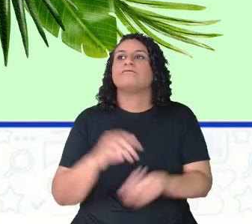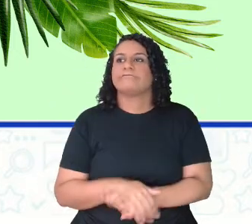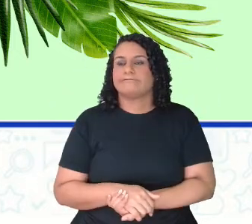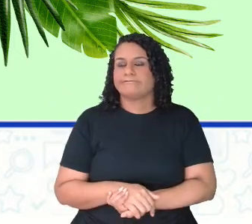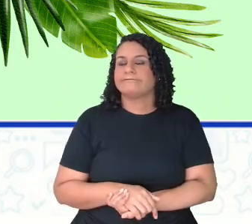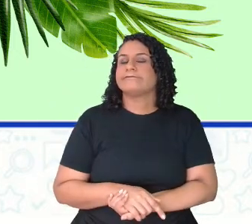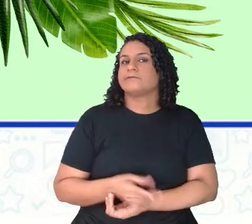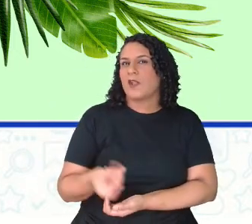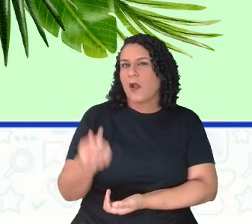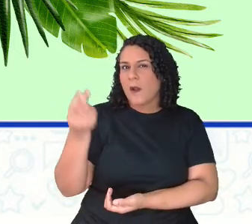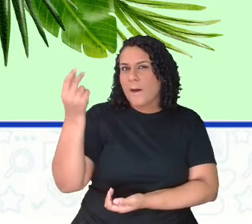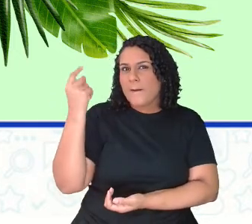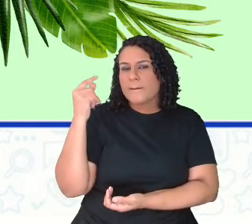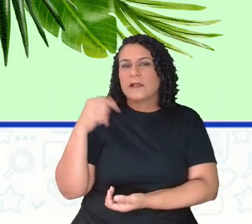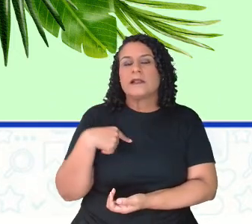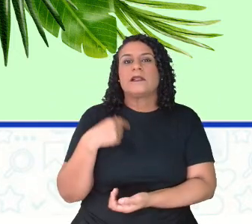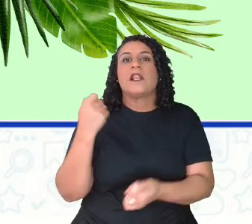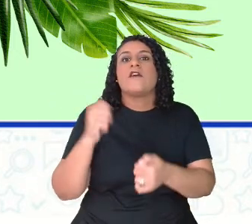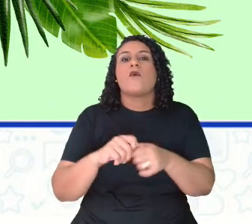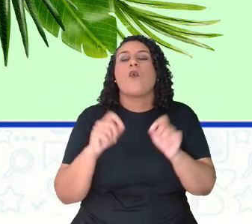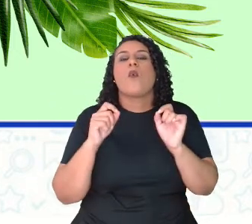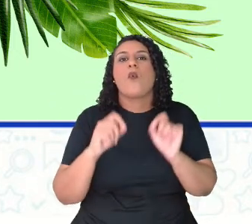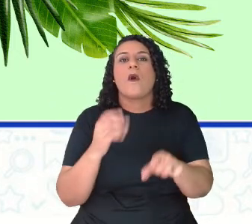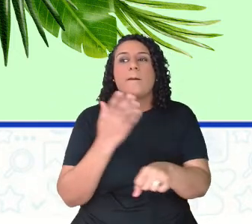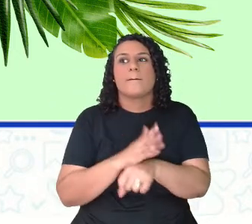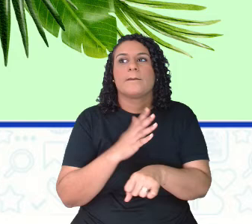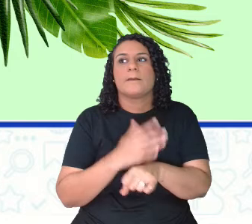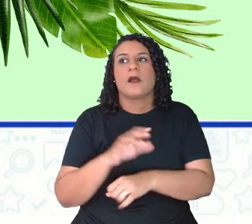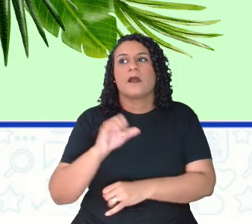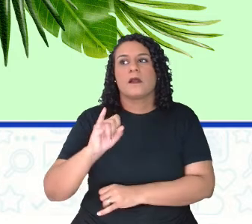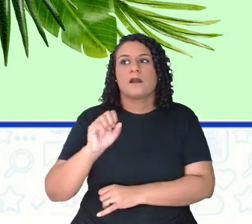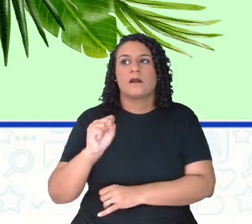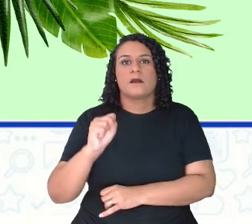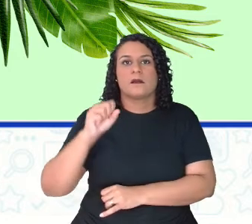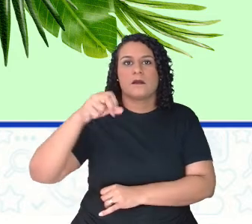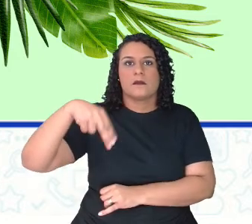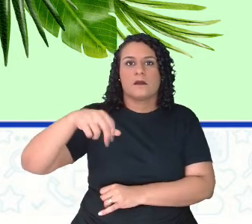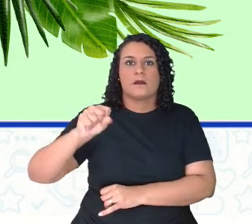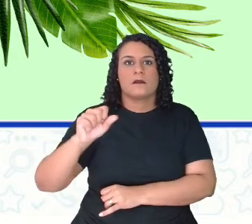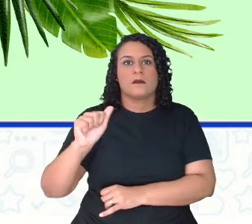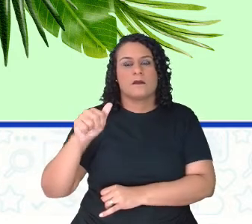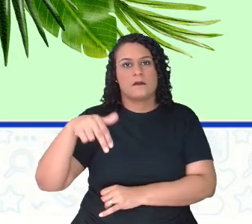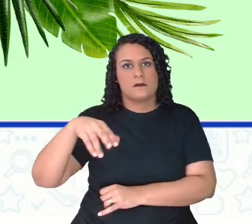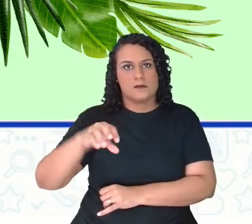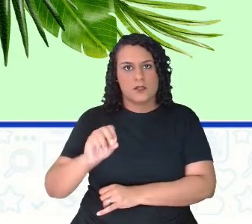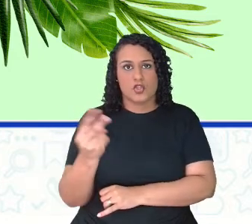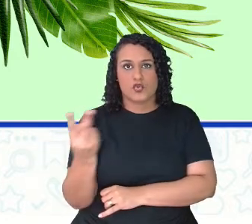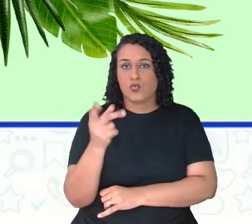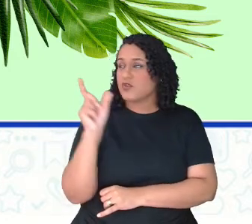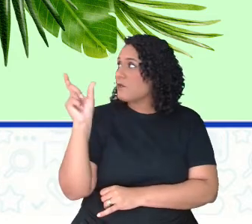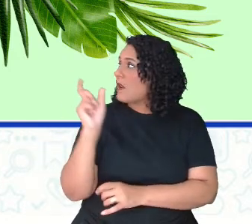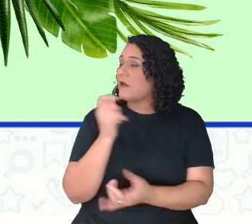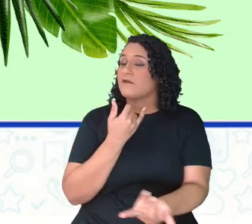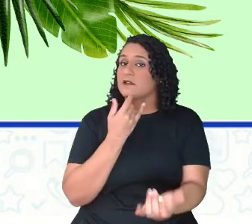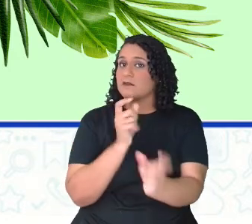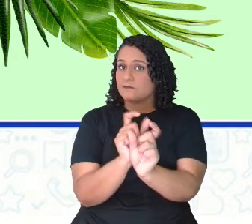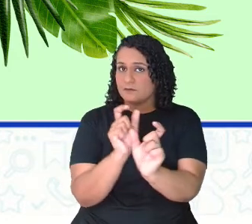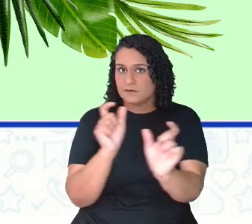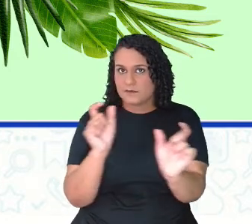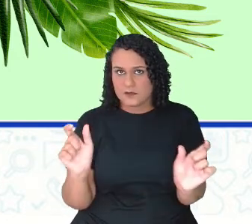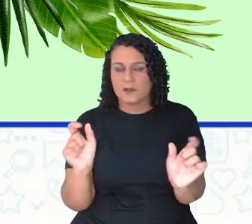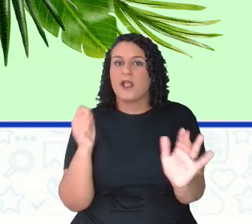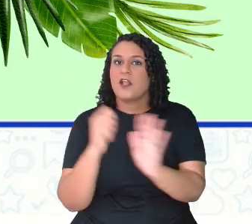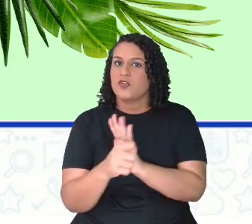Naquele dia, ele agiu como um insano. Então, insano e louco são sinônimos, não é? Apesar